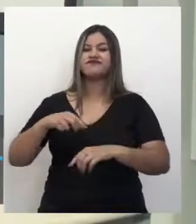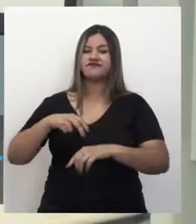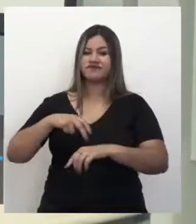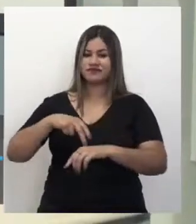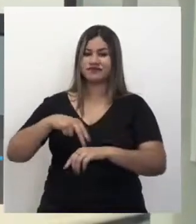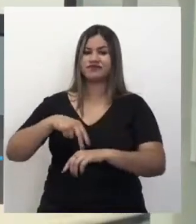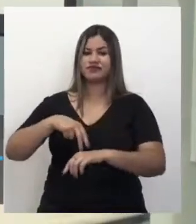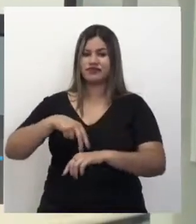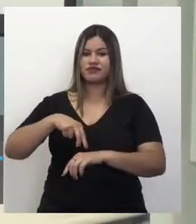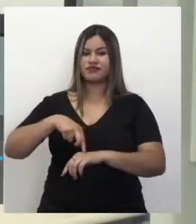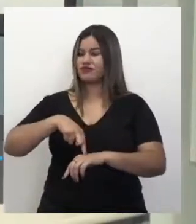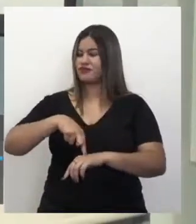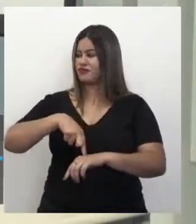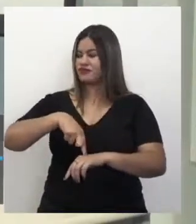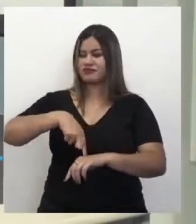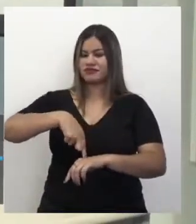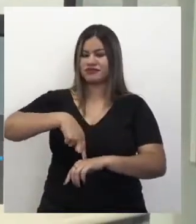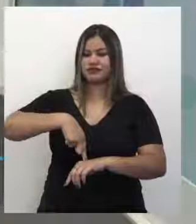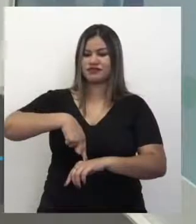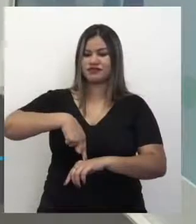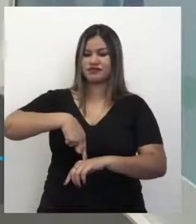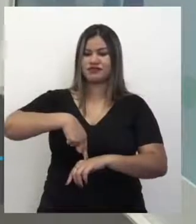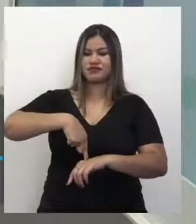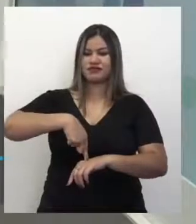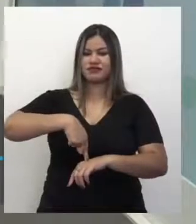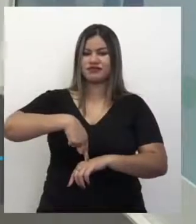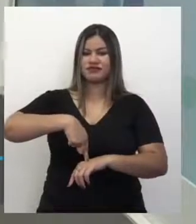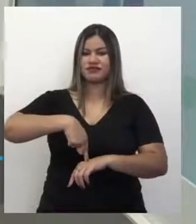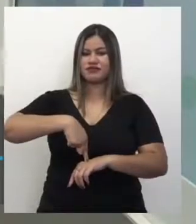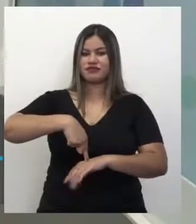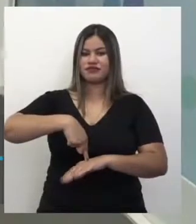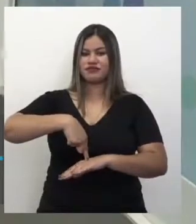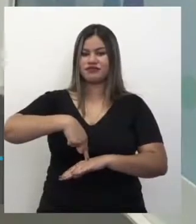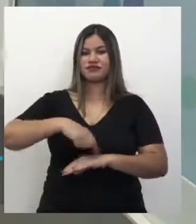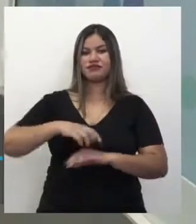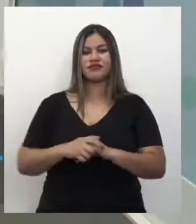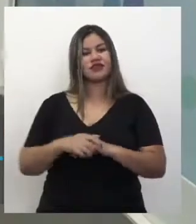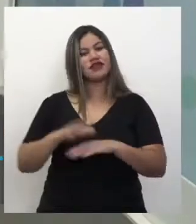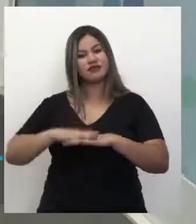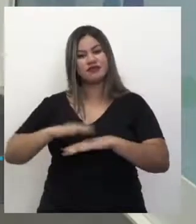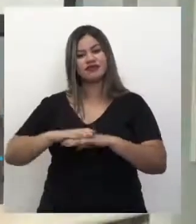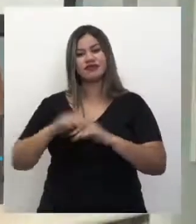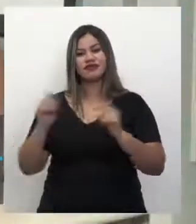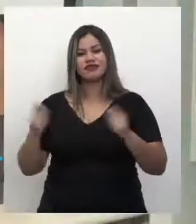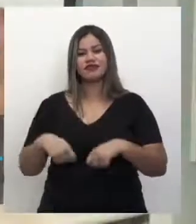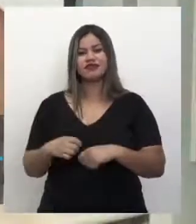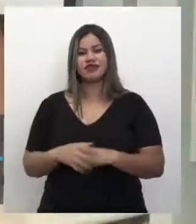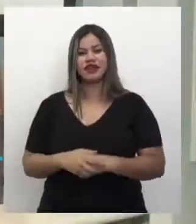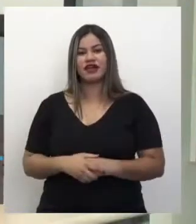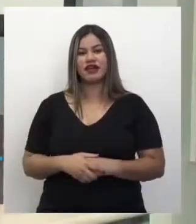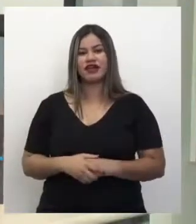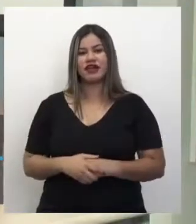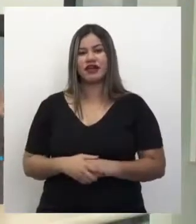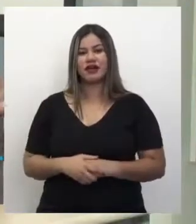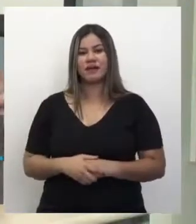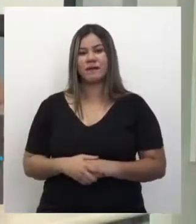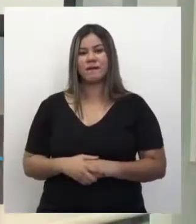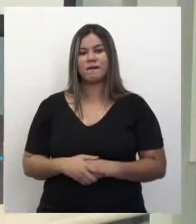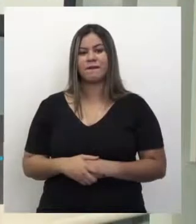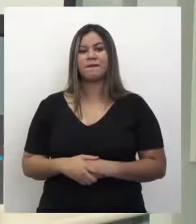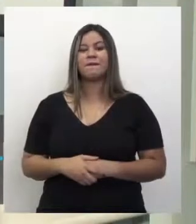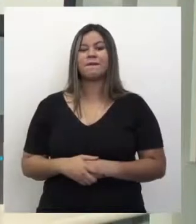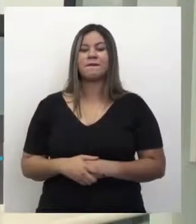que vocês acham? Escreve A aqui gente no pode chat. fazer sim, vai ser bacana. Pra gente vai dar ser uma legal, vai risada. ser bacana Professor mesmo. precisa de dar risada também, né? A gente também É precisa isso de dar aí.